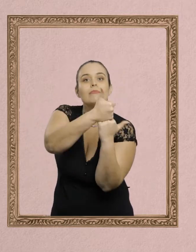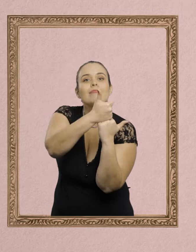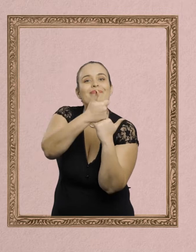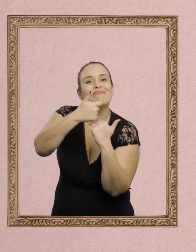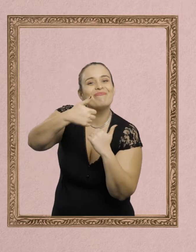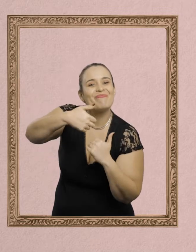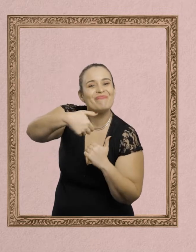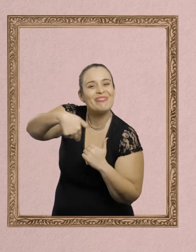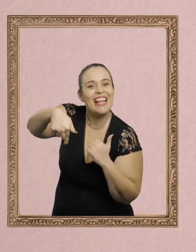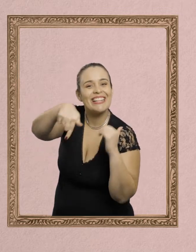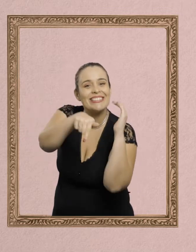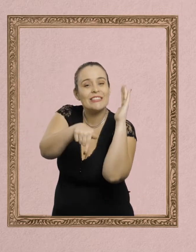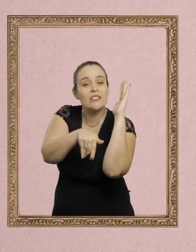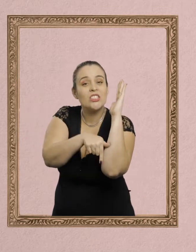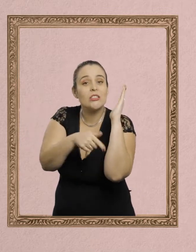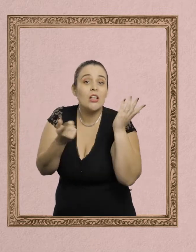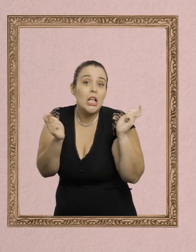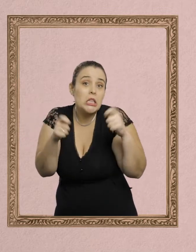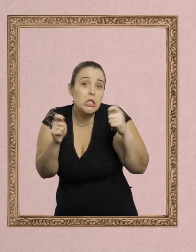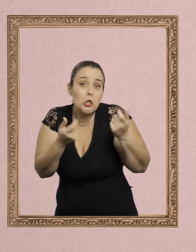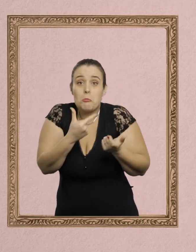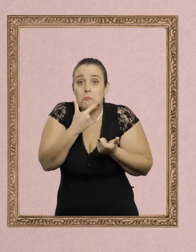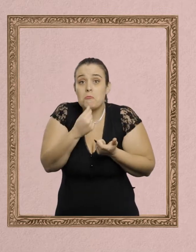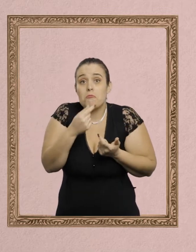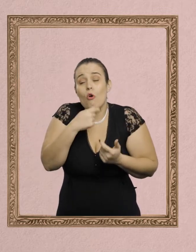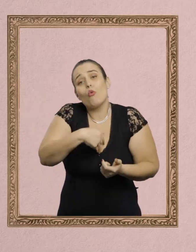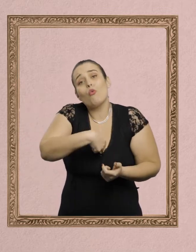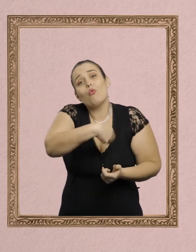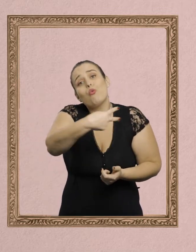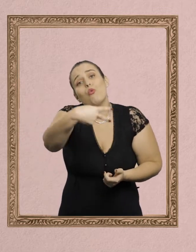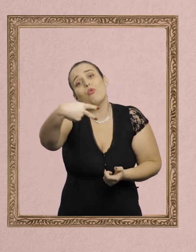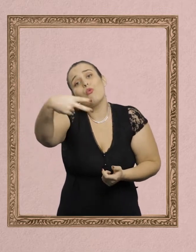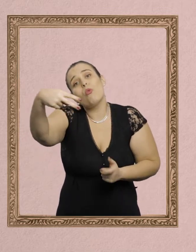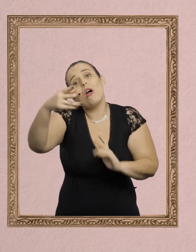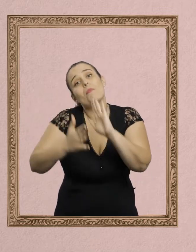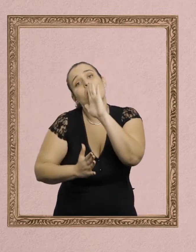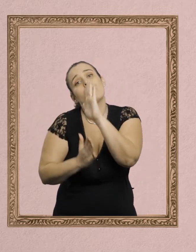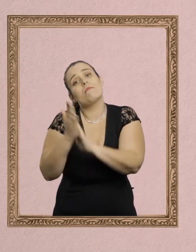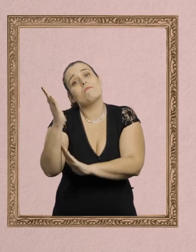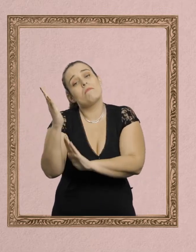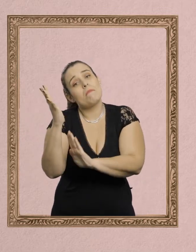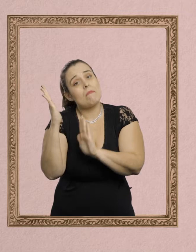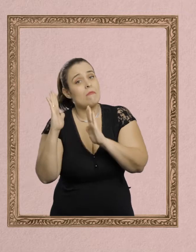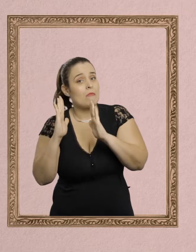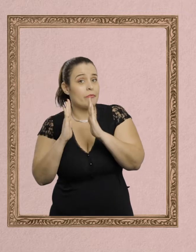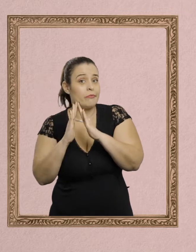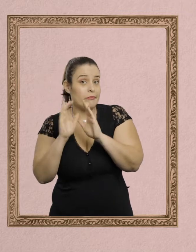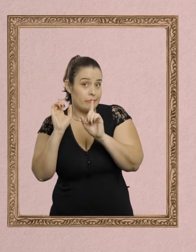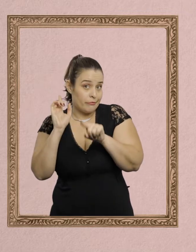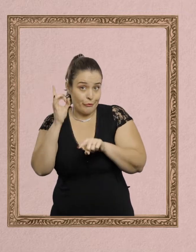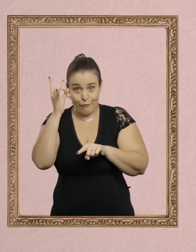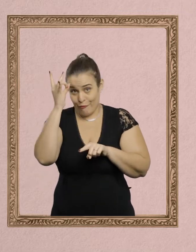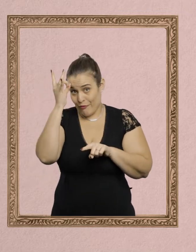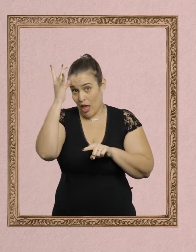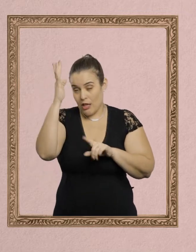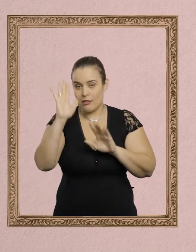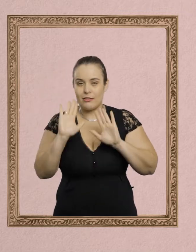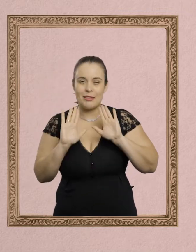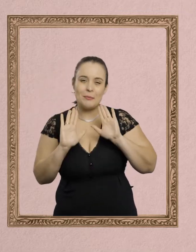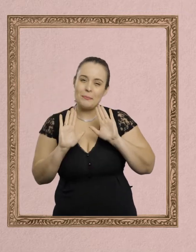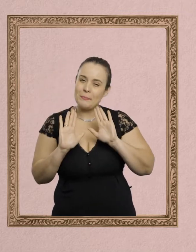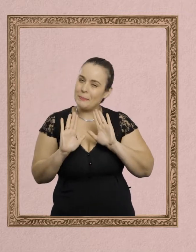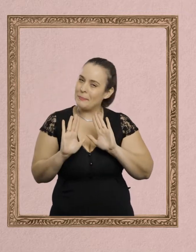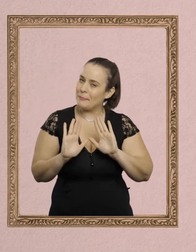estava. Nessa hora, todos poderiam ter saído voando. Iriam embora para casa. Teria sido mais